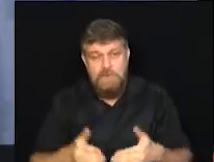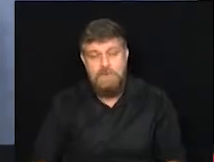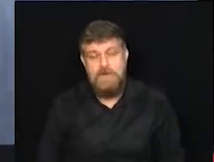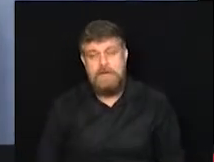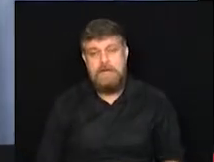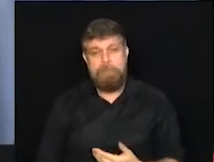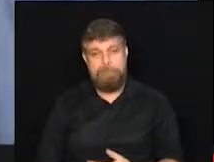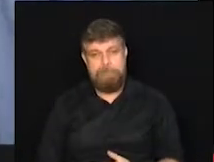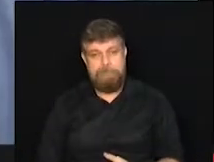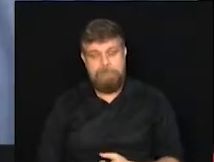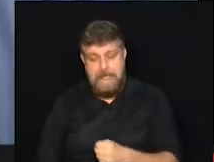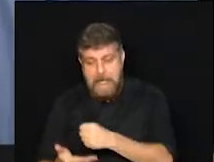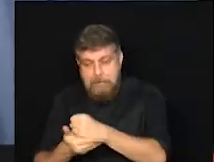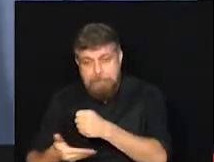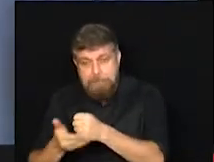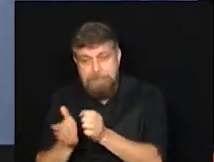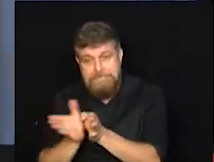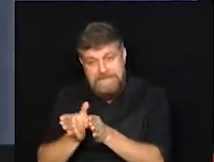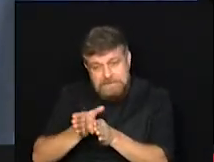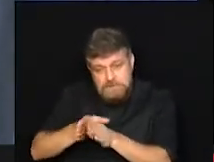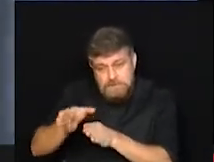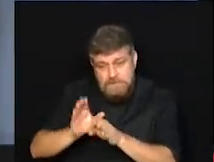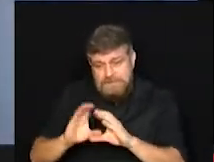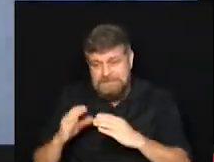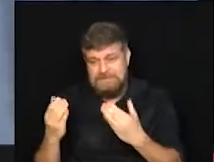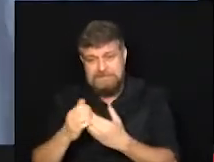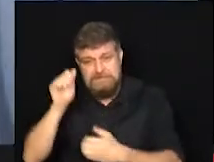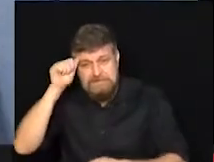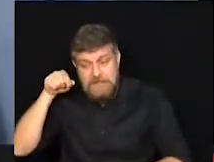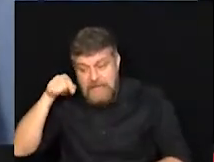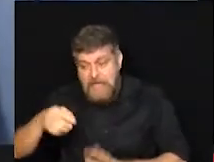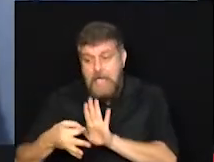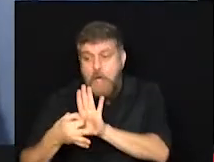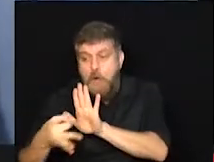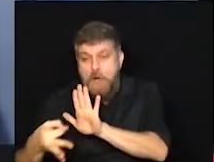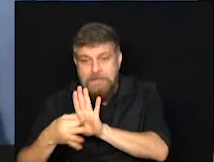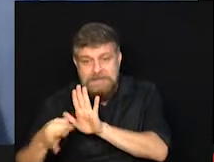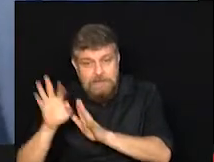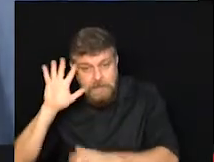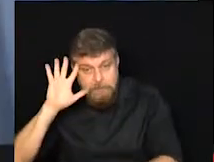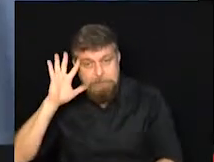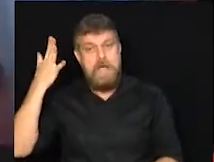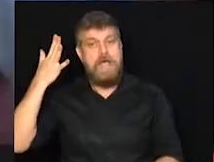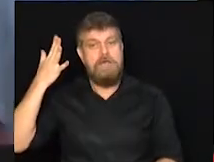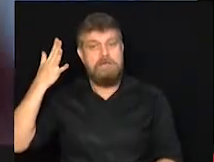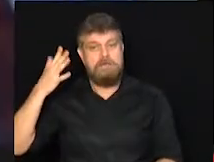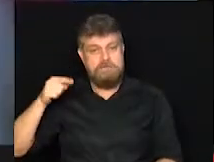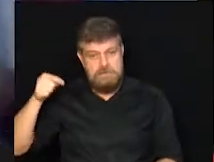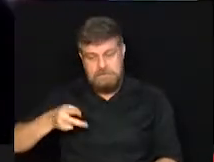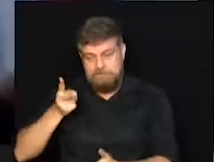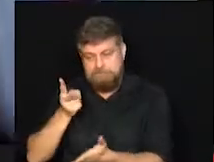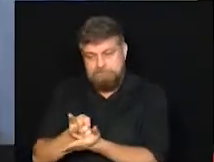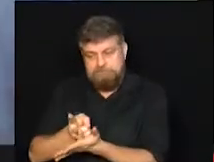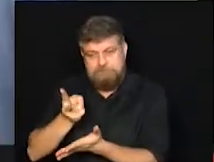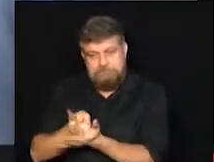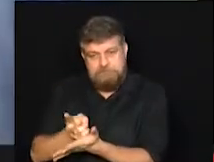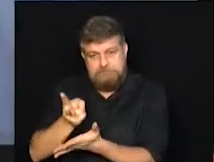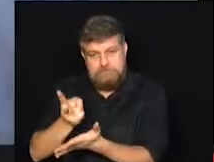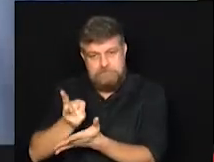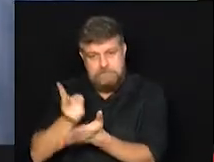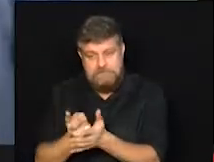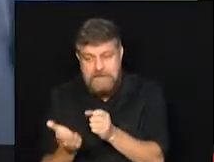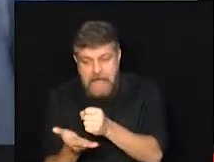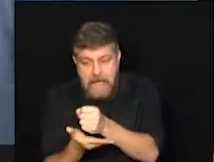essência desse conselho, que é consultivo e deliberativo, ele permanece, né? A essência